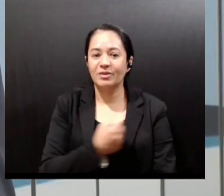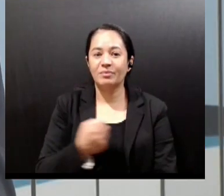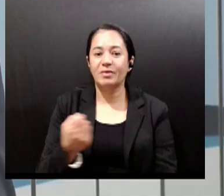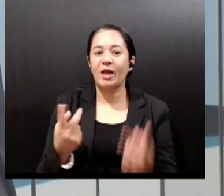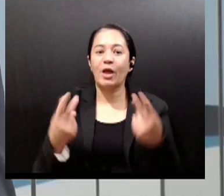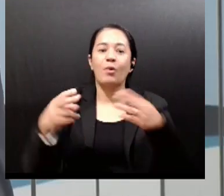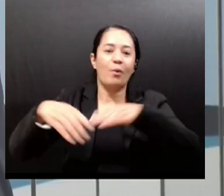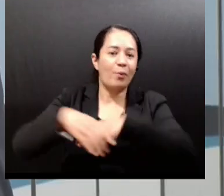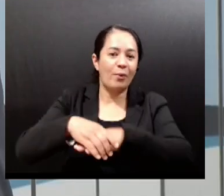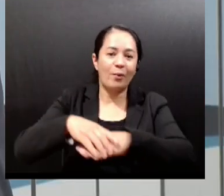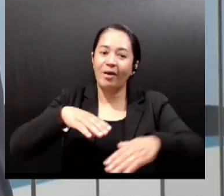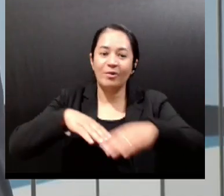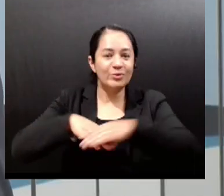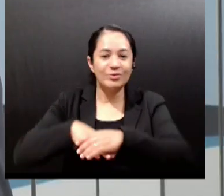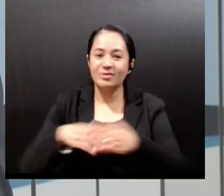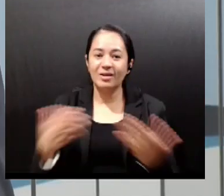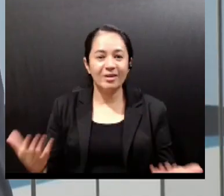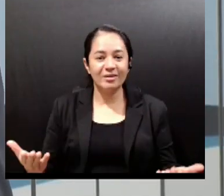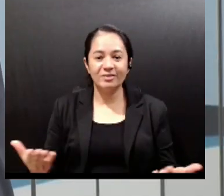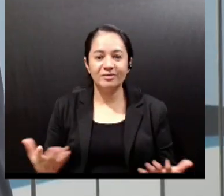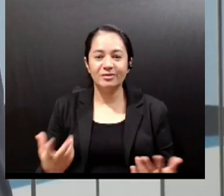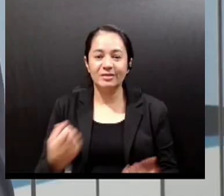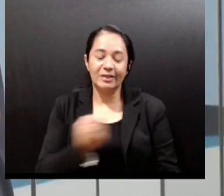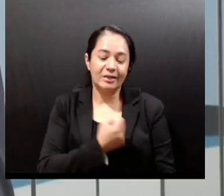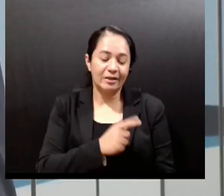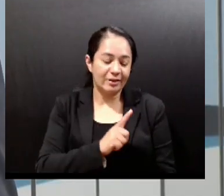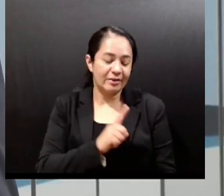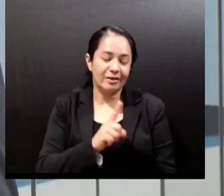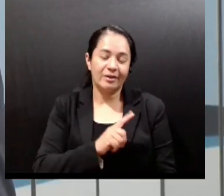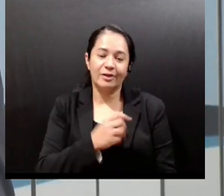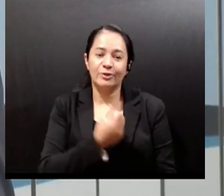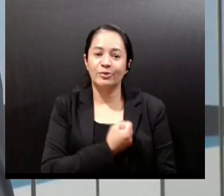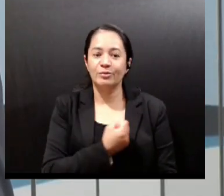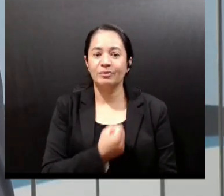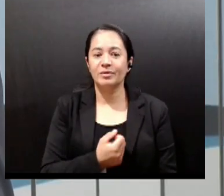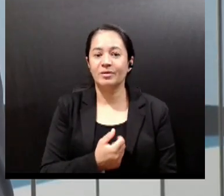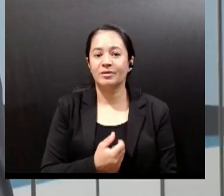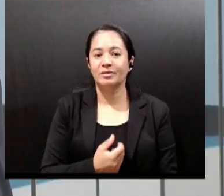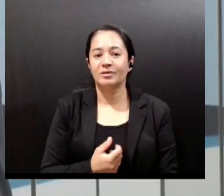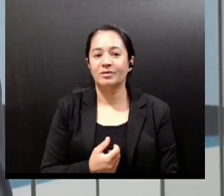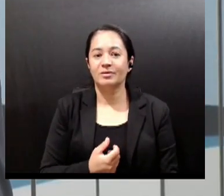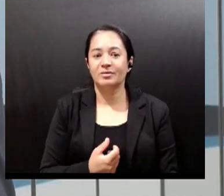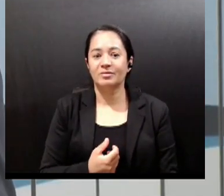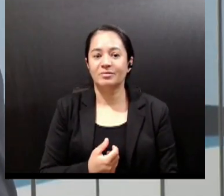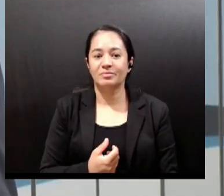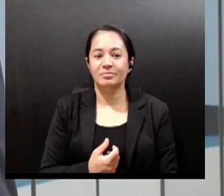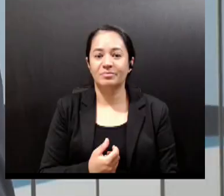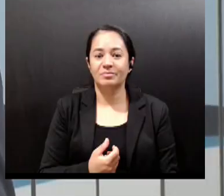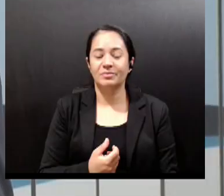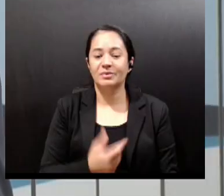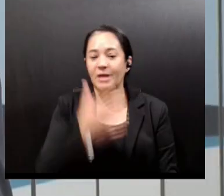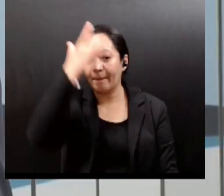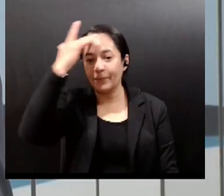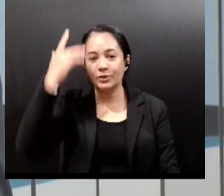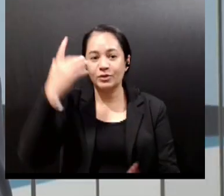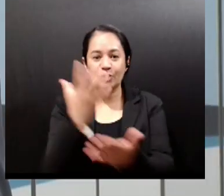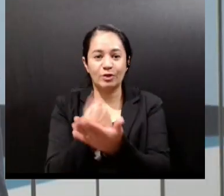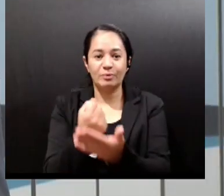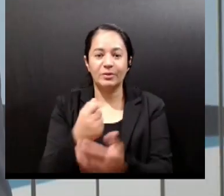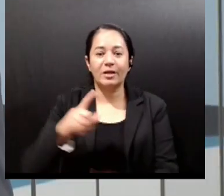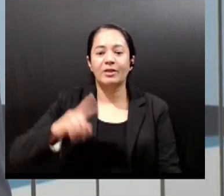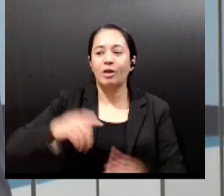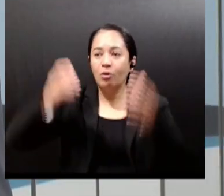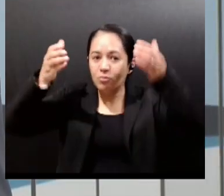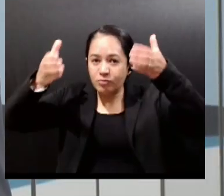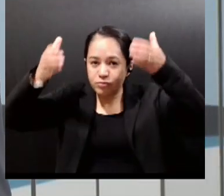a pessoa do aplicativo faz? Ele acaba tendo um capacete grande, porque é aquele que vai servir para todas